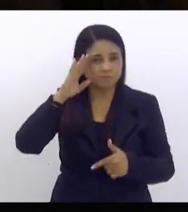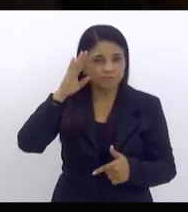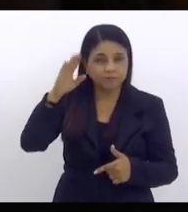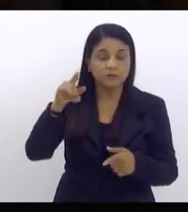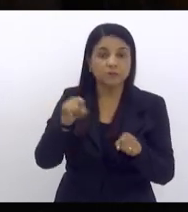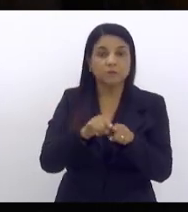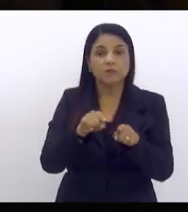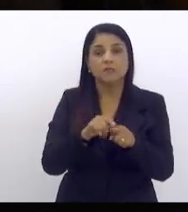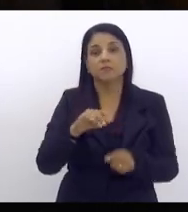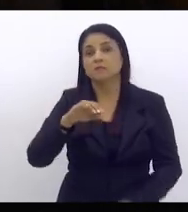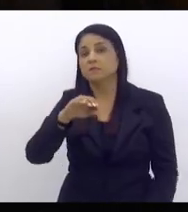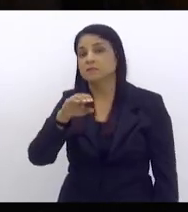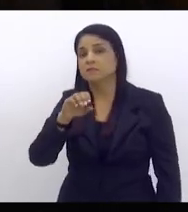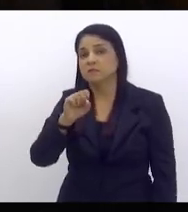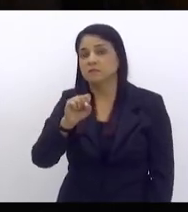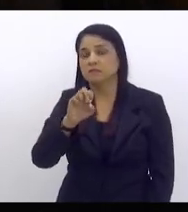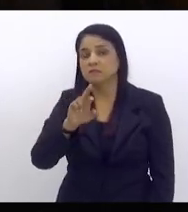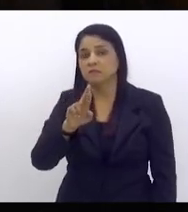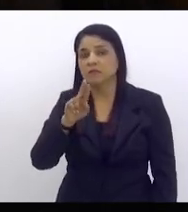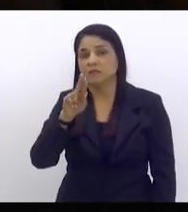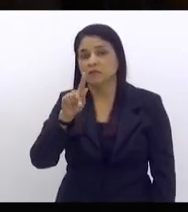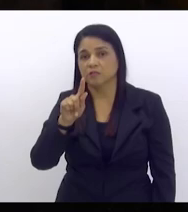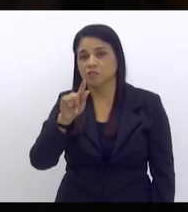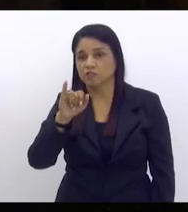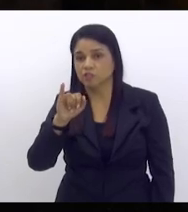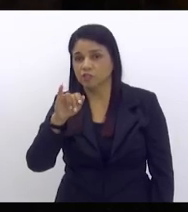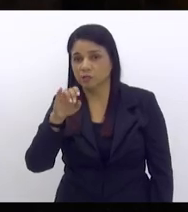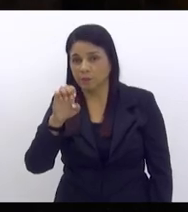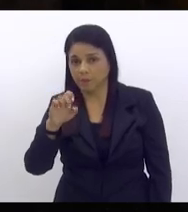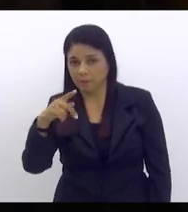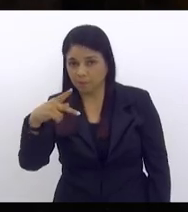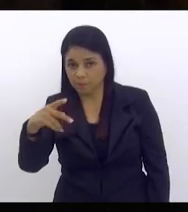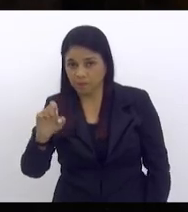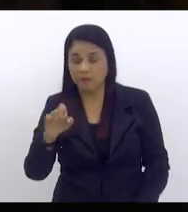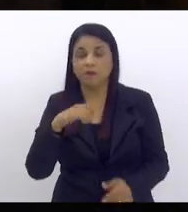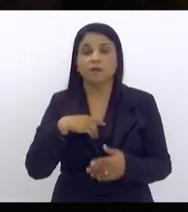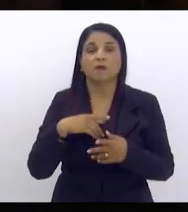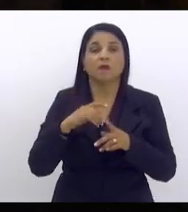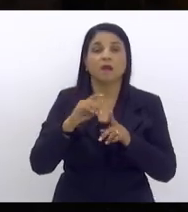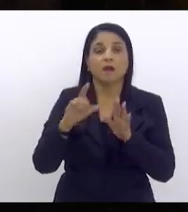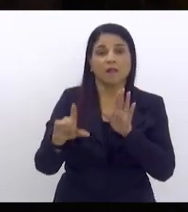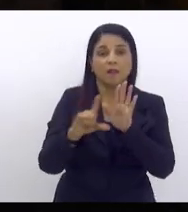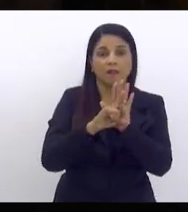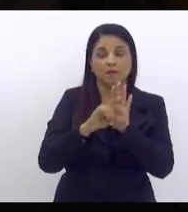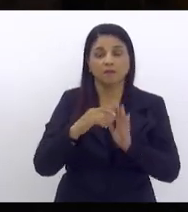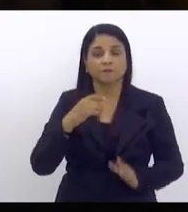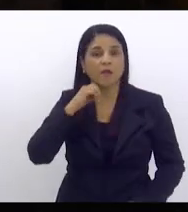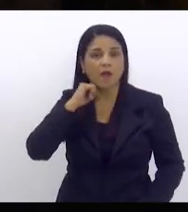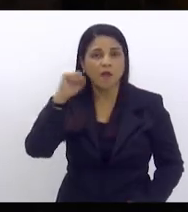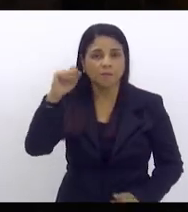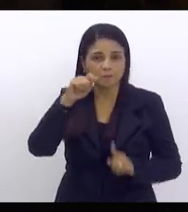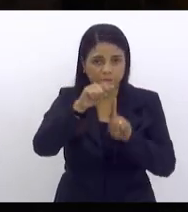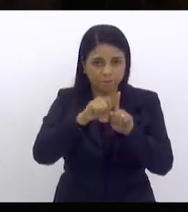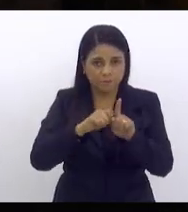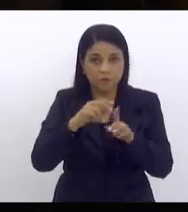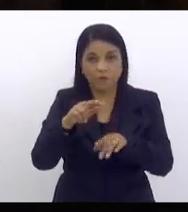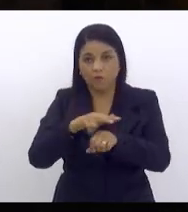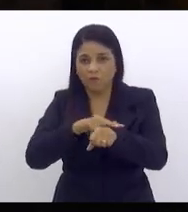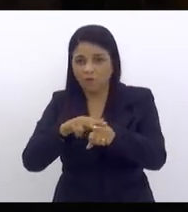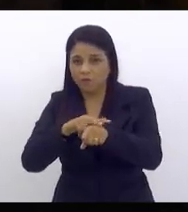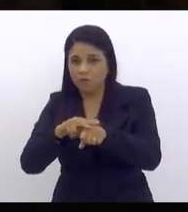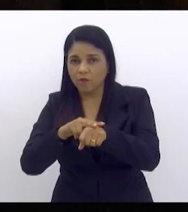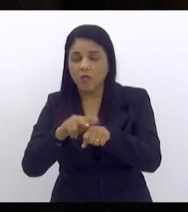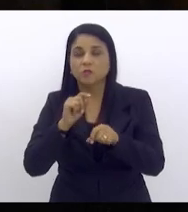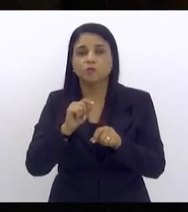Lá em Sergipe, o Abril Verde, a lei Abril Verde, foi também espelhada a partir da